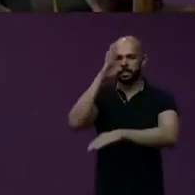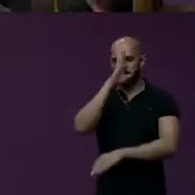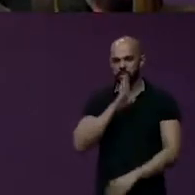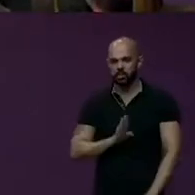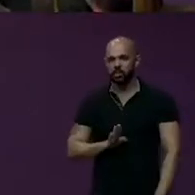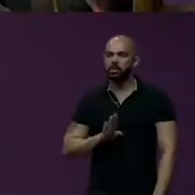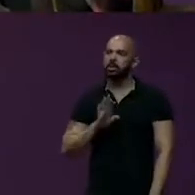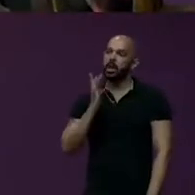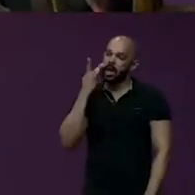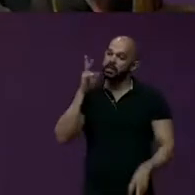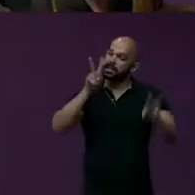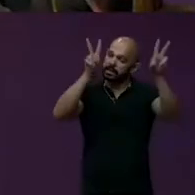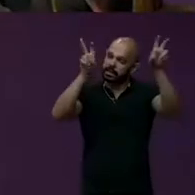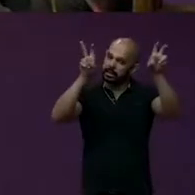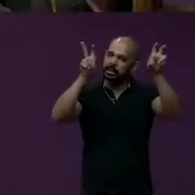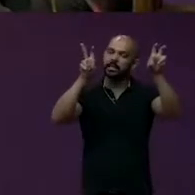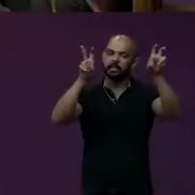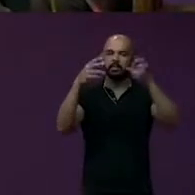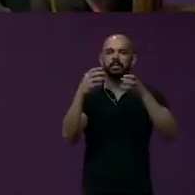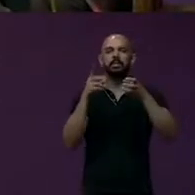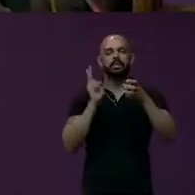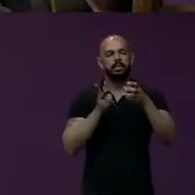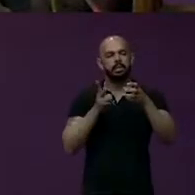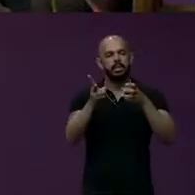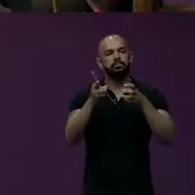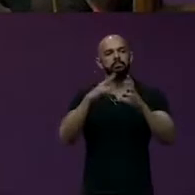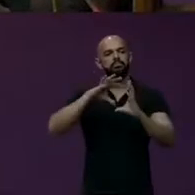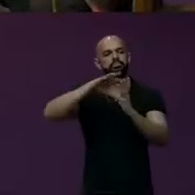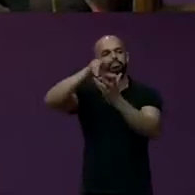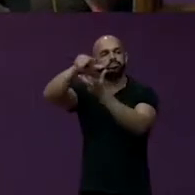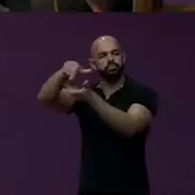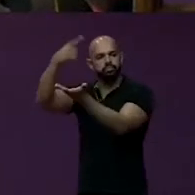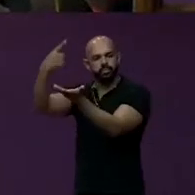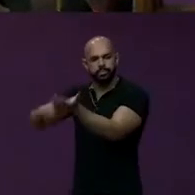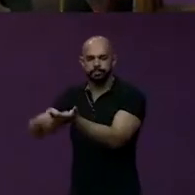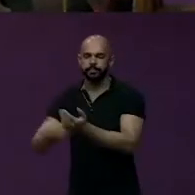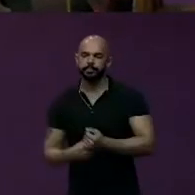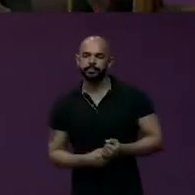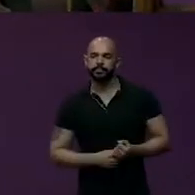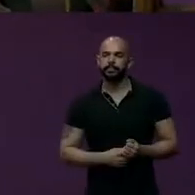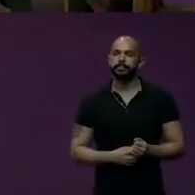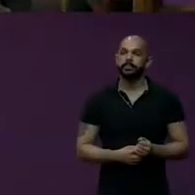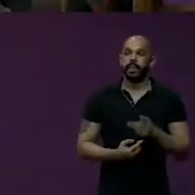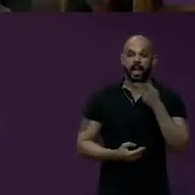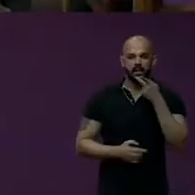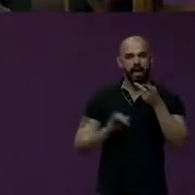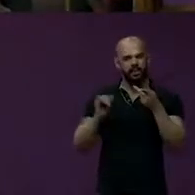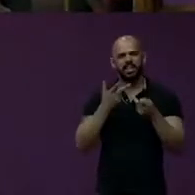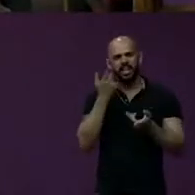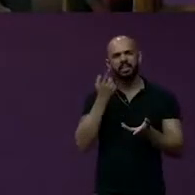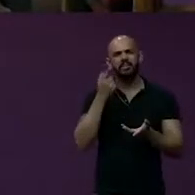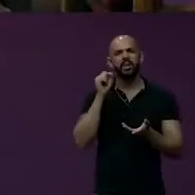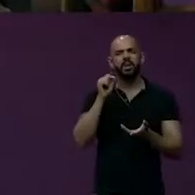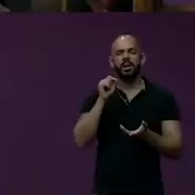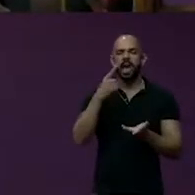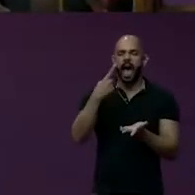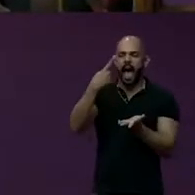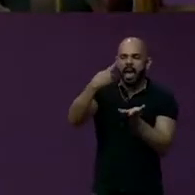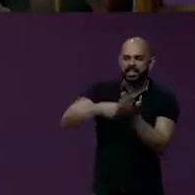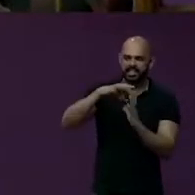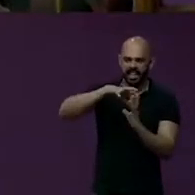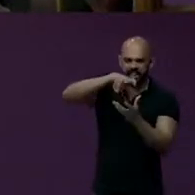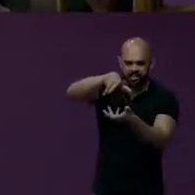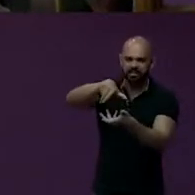são esses temas que a gente tem levado na agenda internacional. Eu queria falar uma coisa, já que a gente está falando de